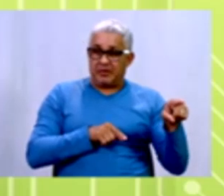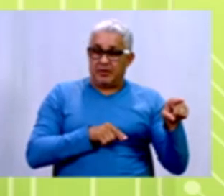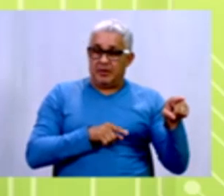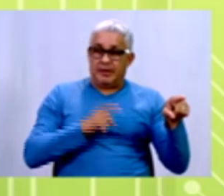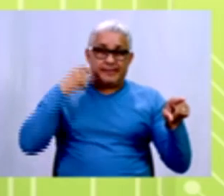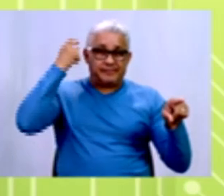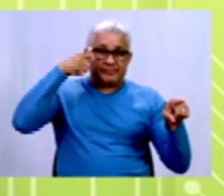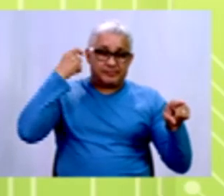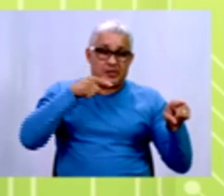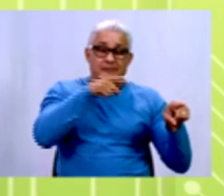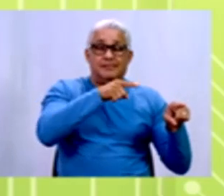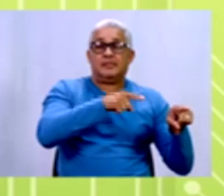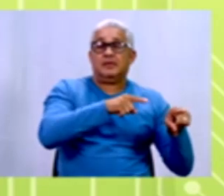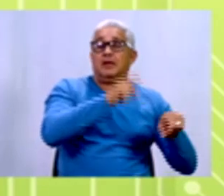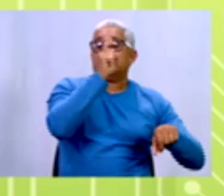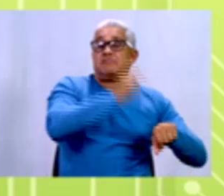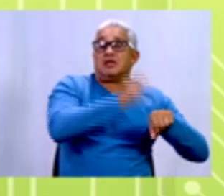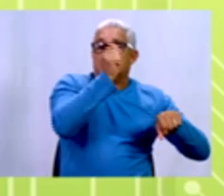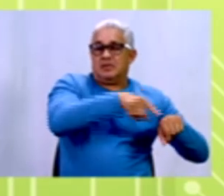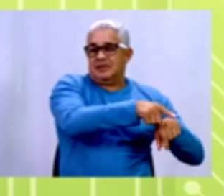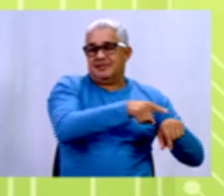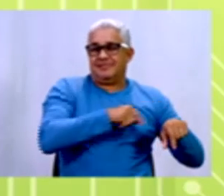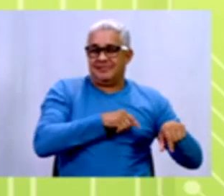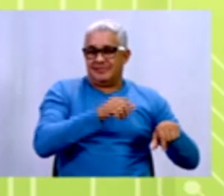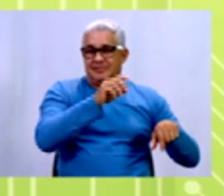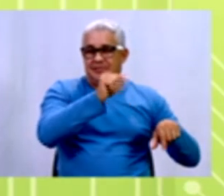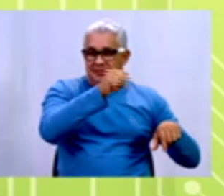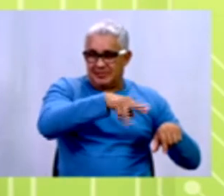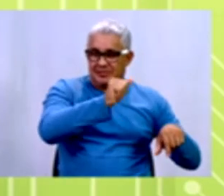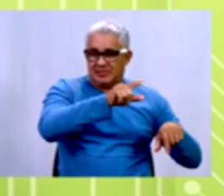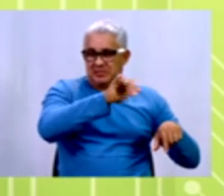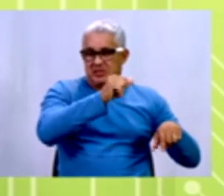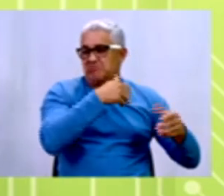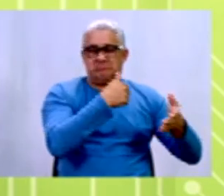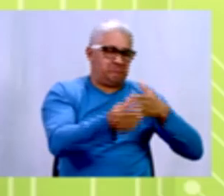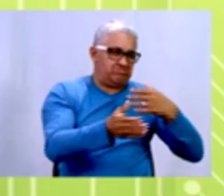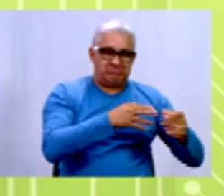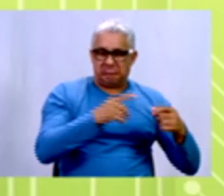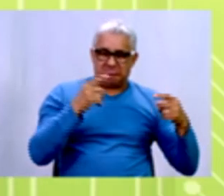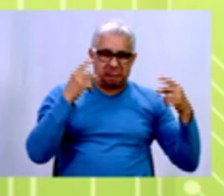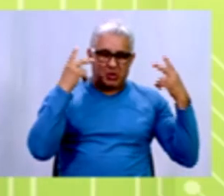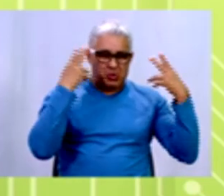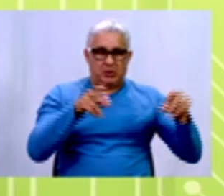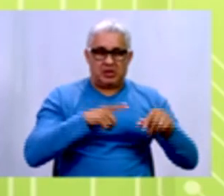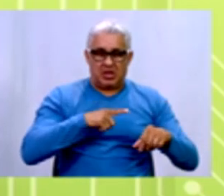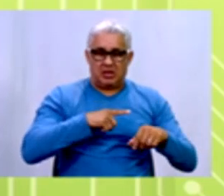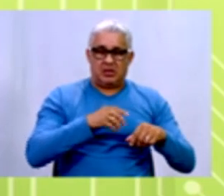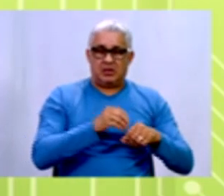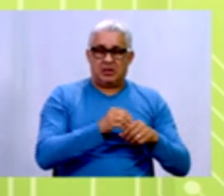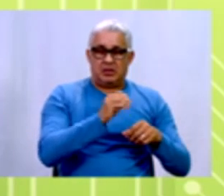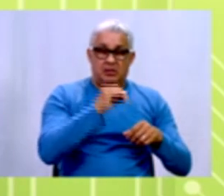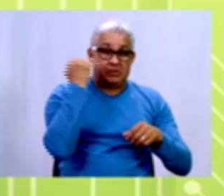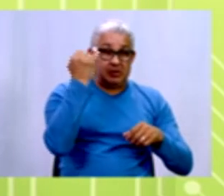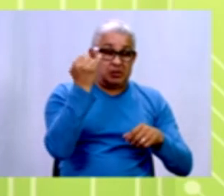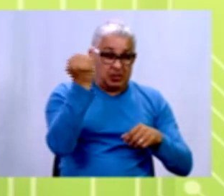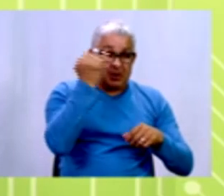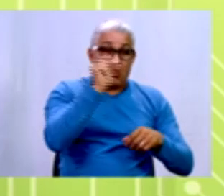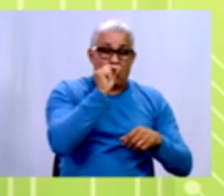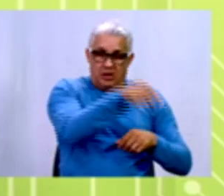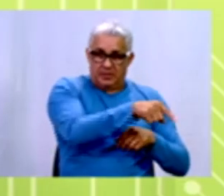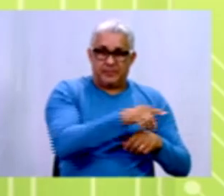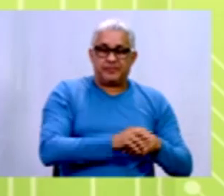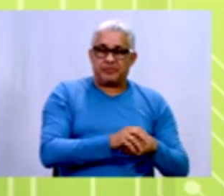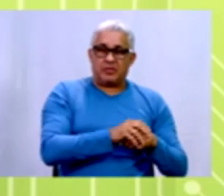preocupados em que fase exatamente estamos. Se estamos na análise, se estamos no projeto, se estamos na codificação, se estamos no teste. O que interessa é,